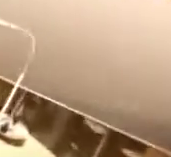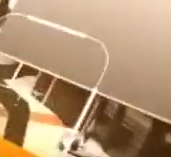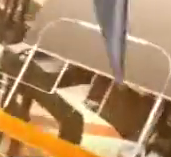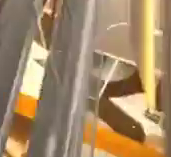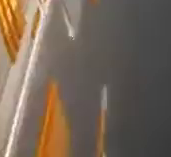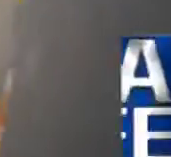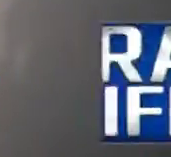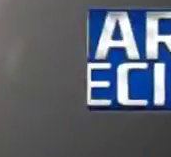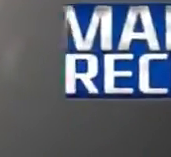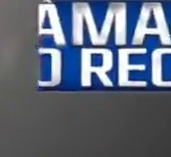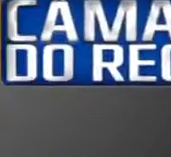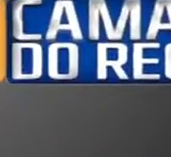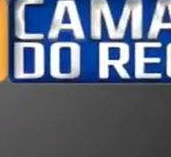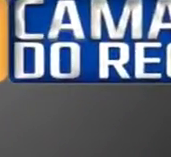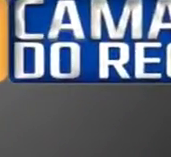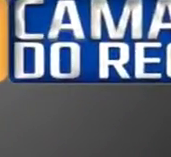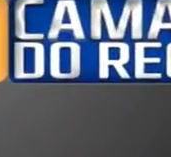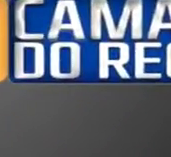Música